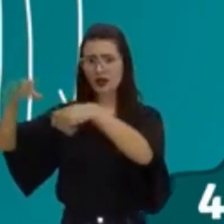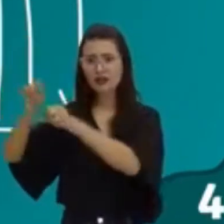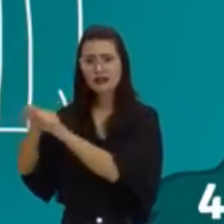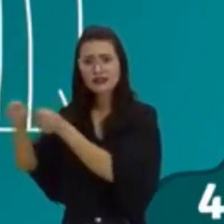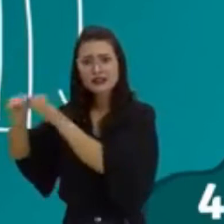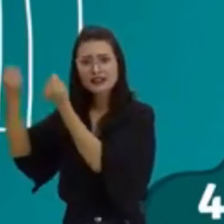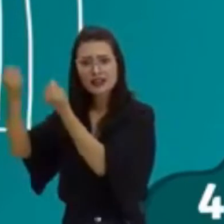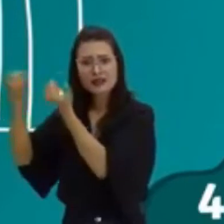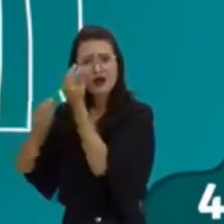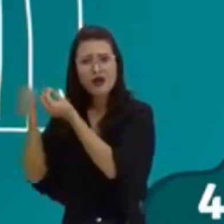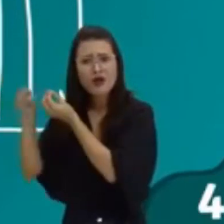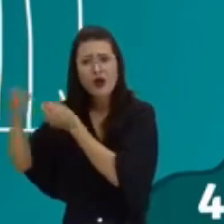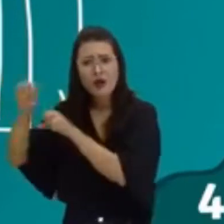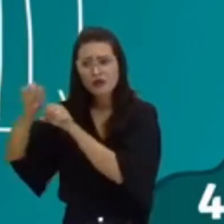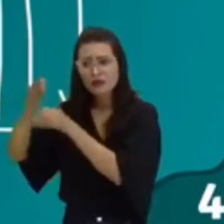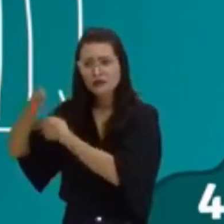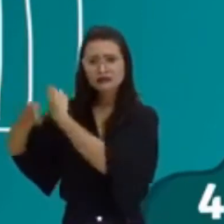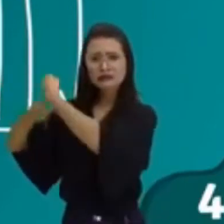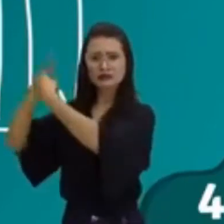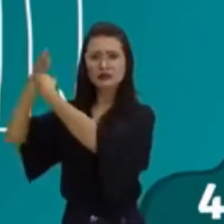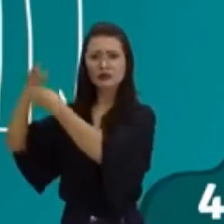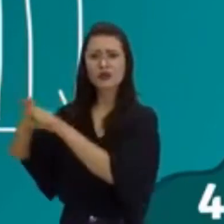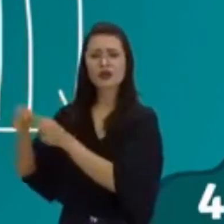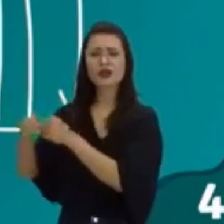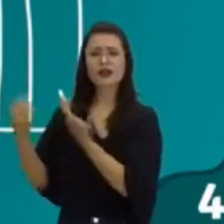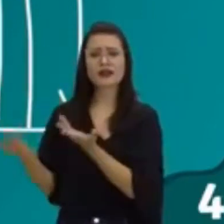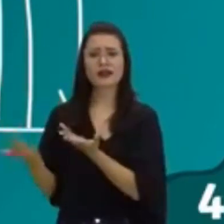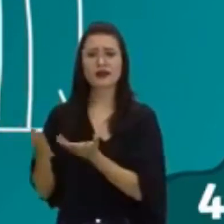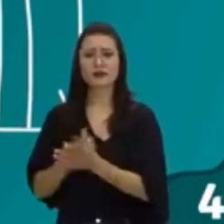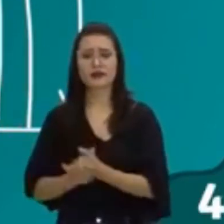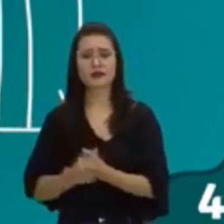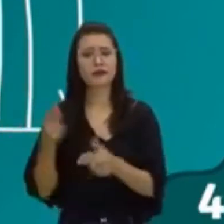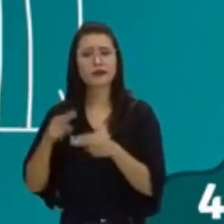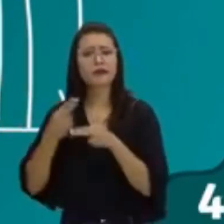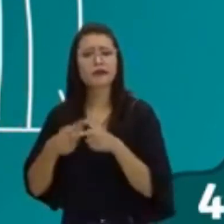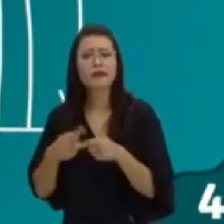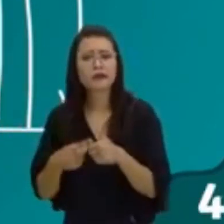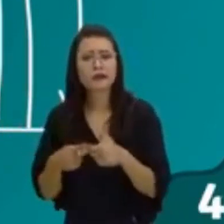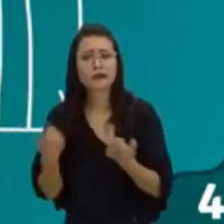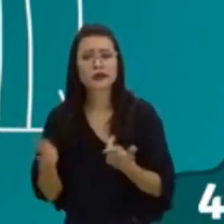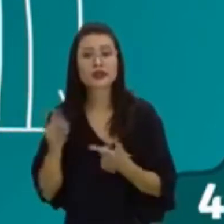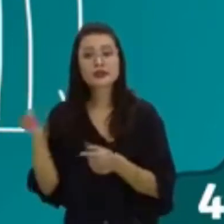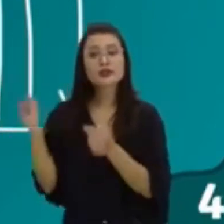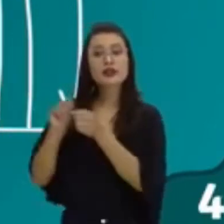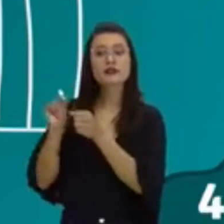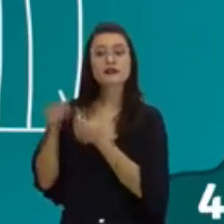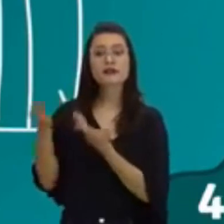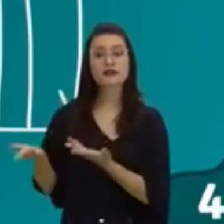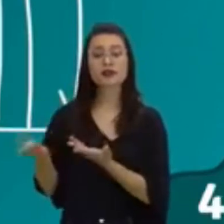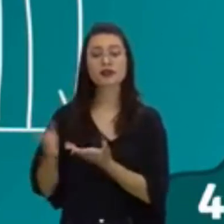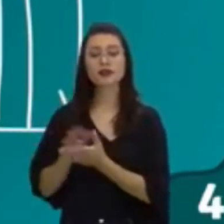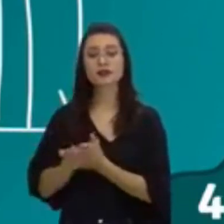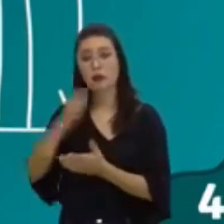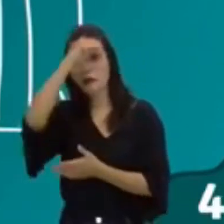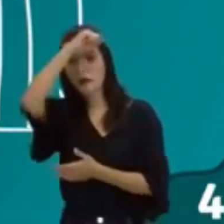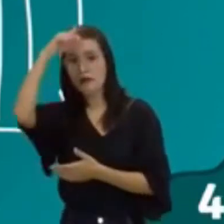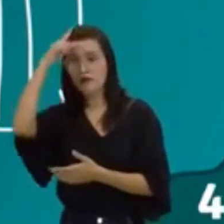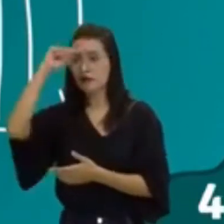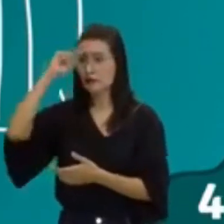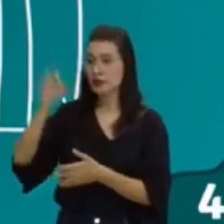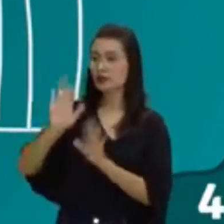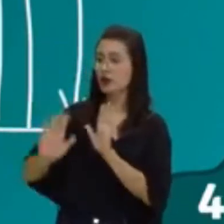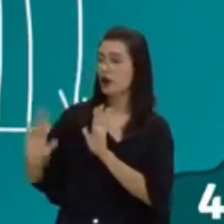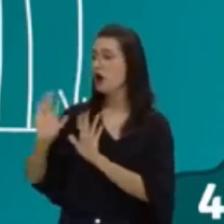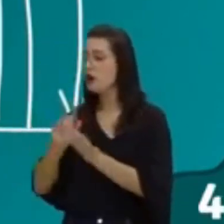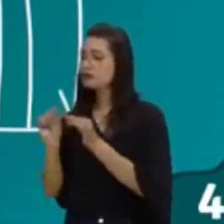esse muro pode... Por que ele quebra? Se ele foi construído, né? O prefeito até manda, olha, não, faz